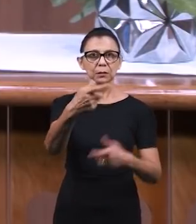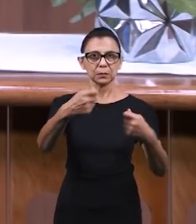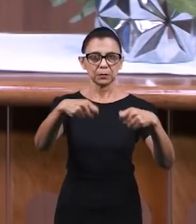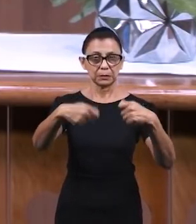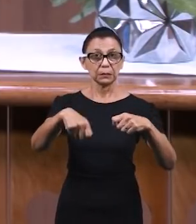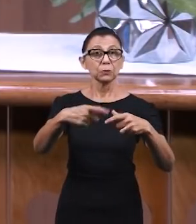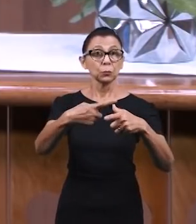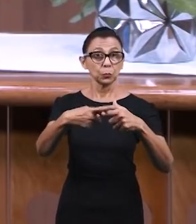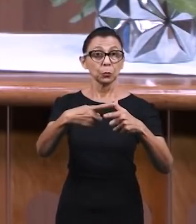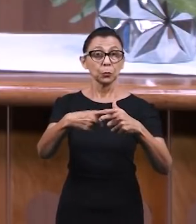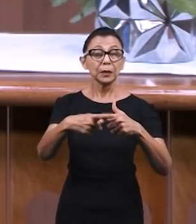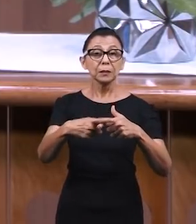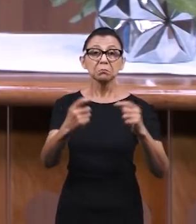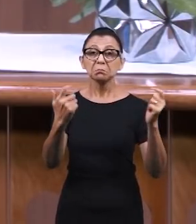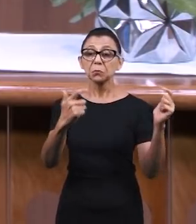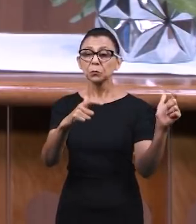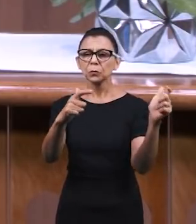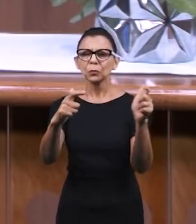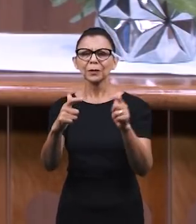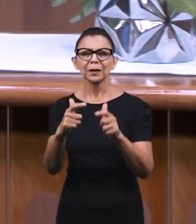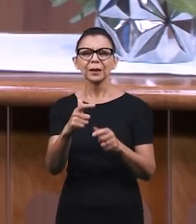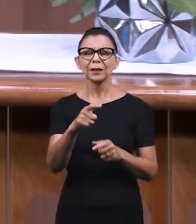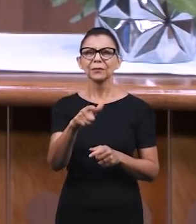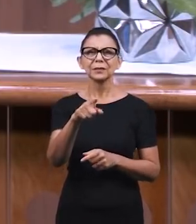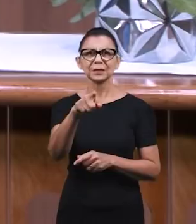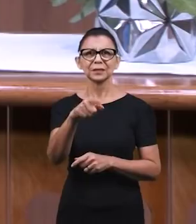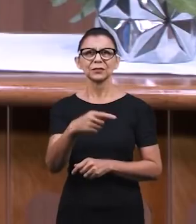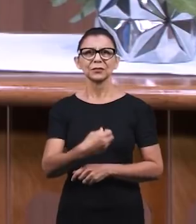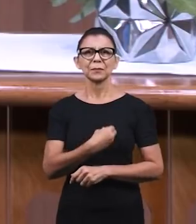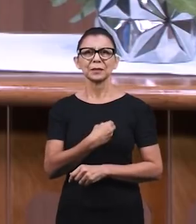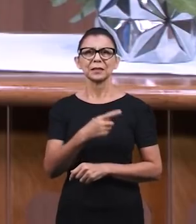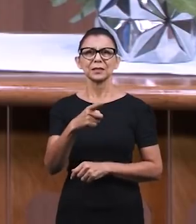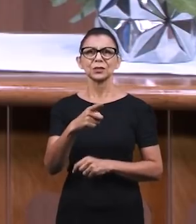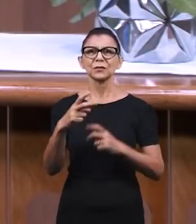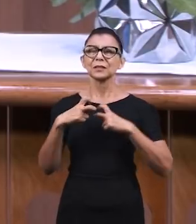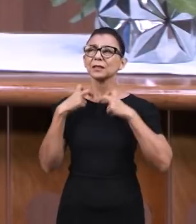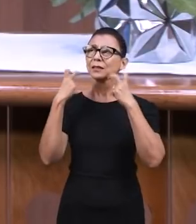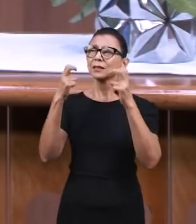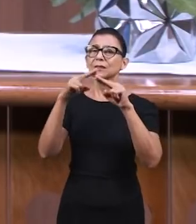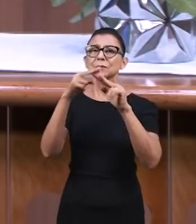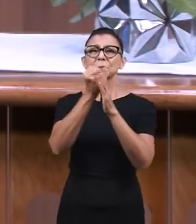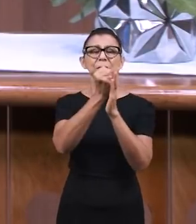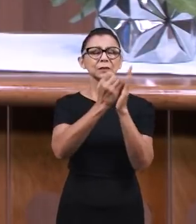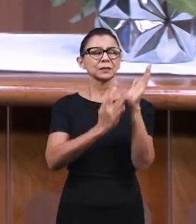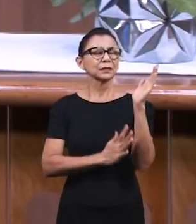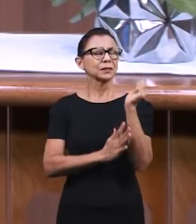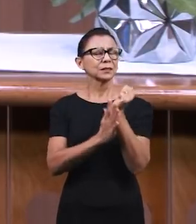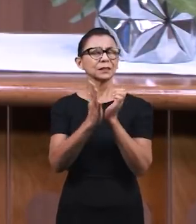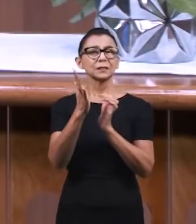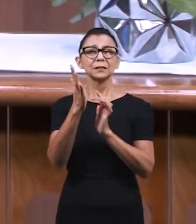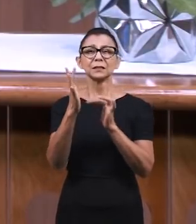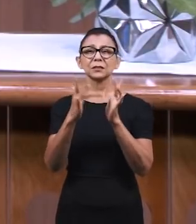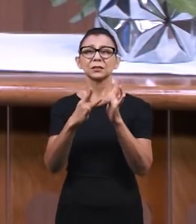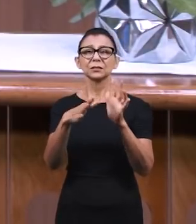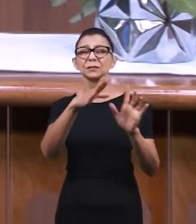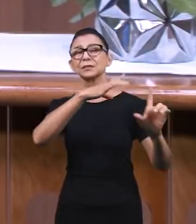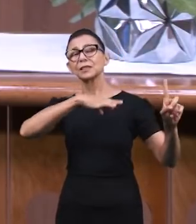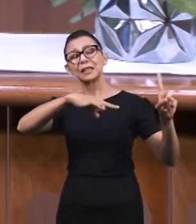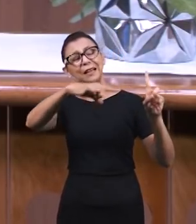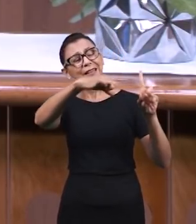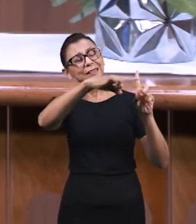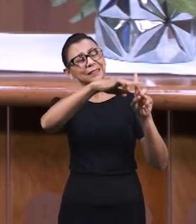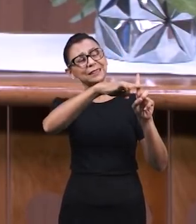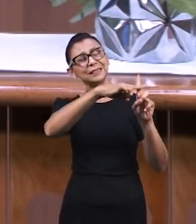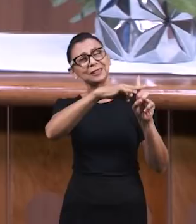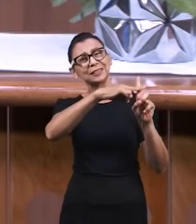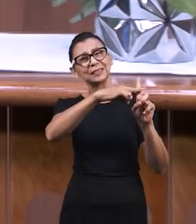um problema, aonde você estiver, clama pelo sangue de Jesus que foi vertido lá na